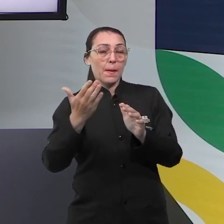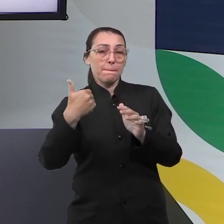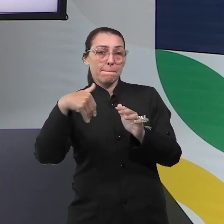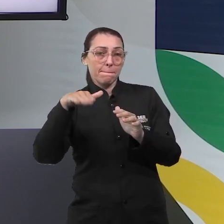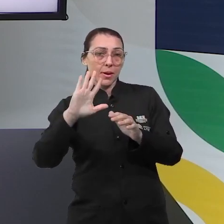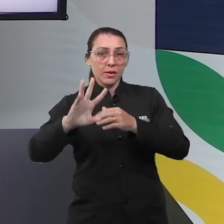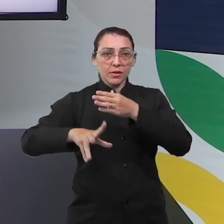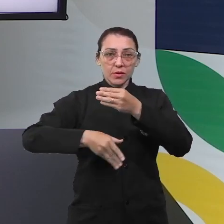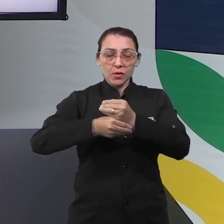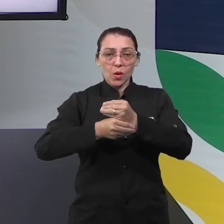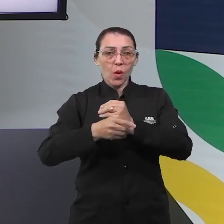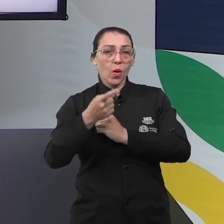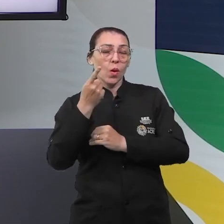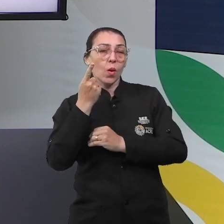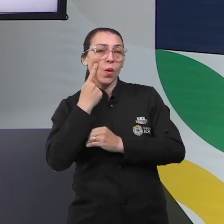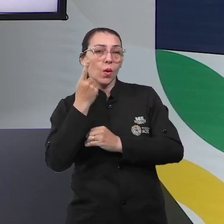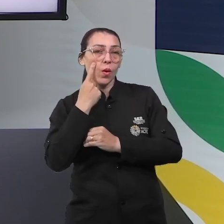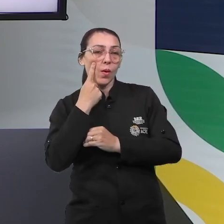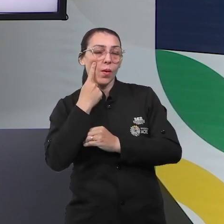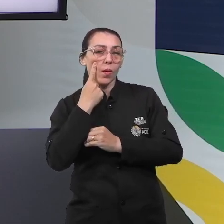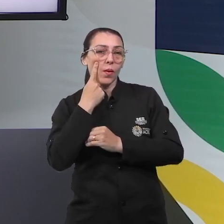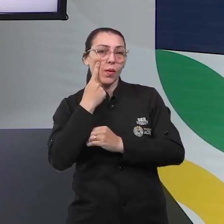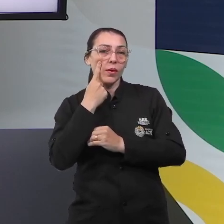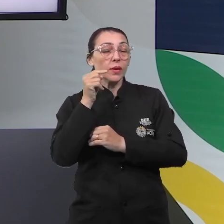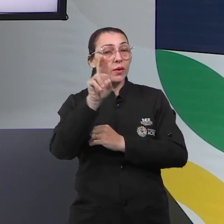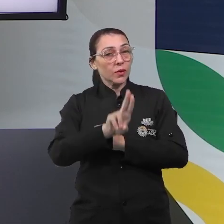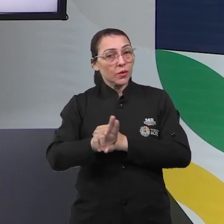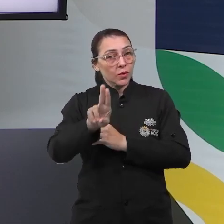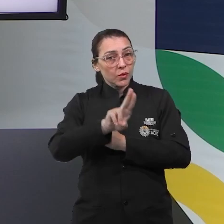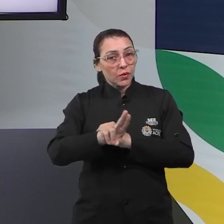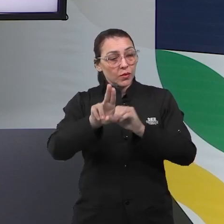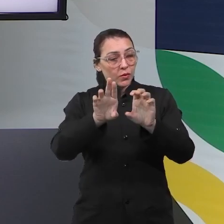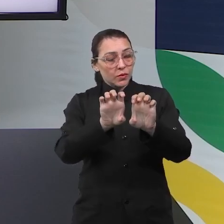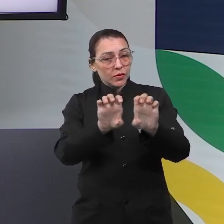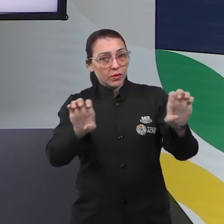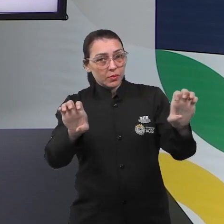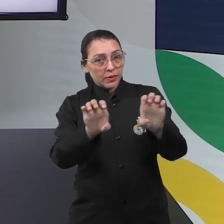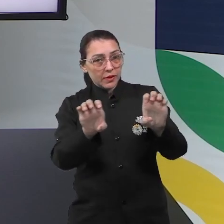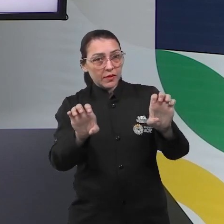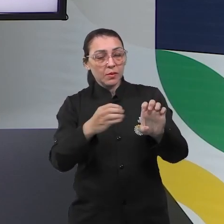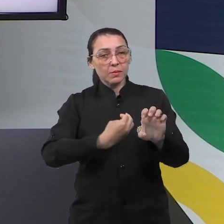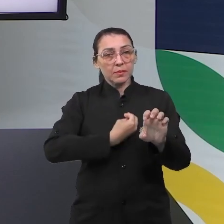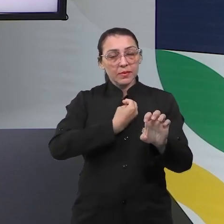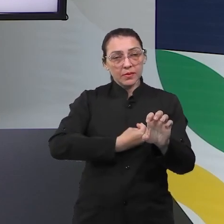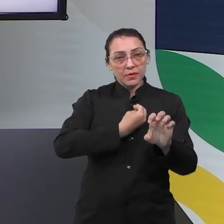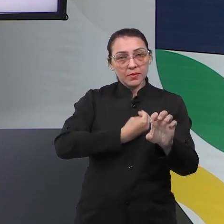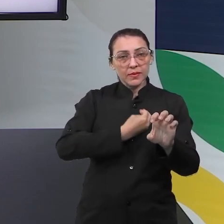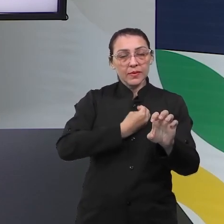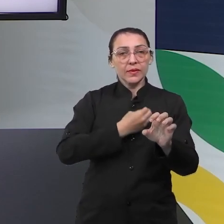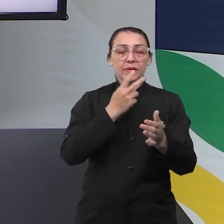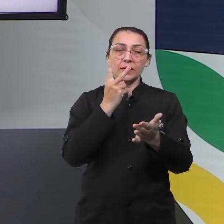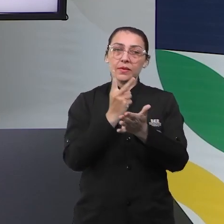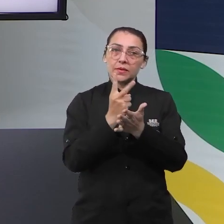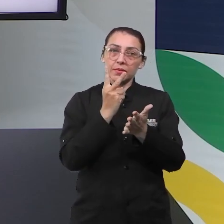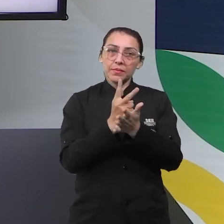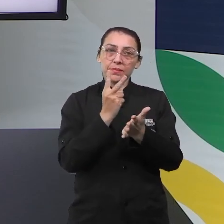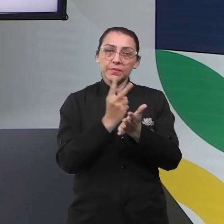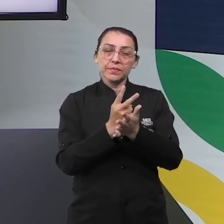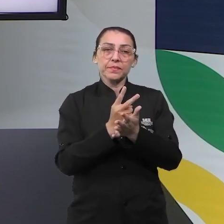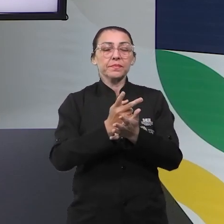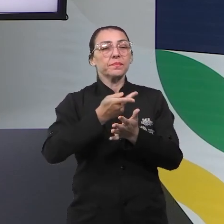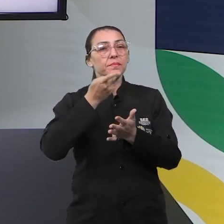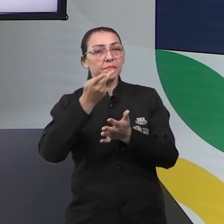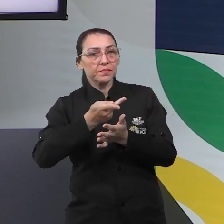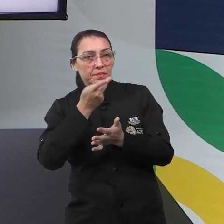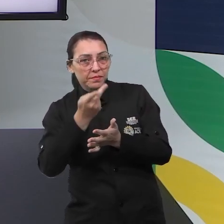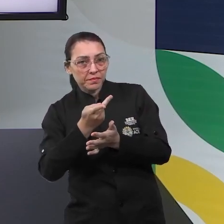além. Olha o sentido decorrente e uso expressivo aqui presente. Então, toda vez que eu